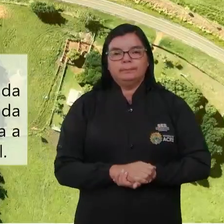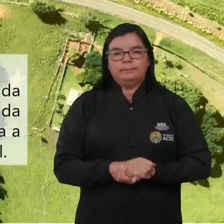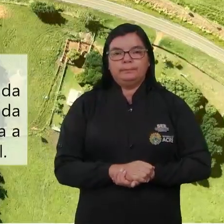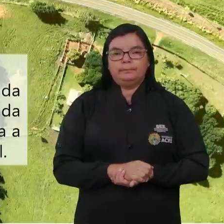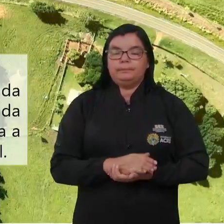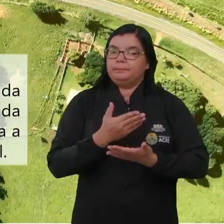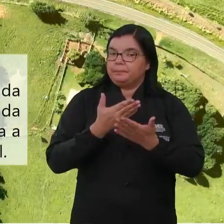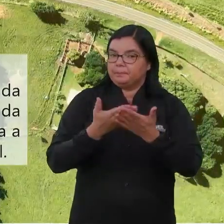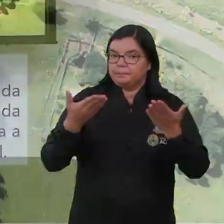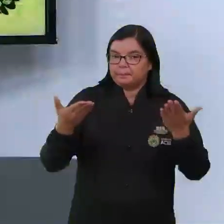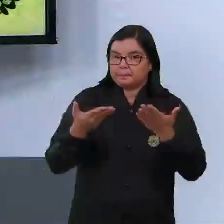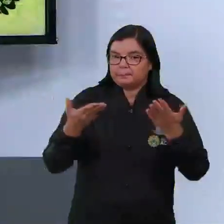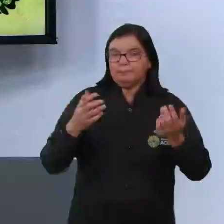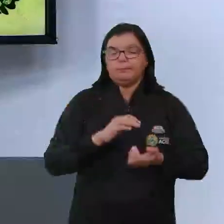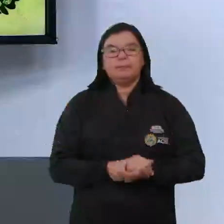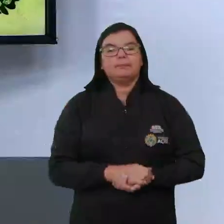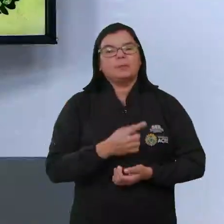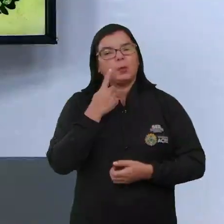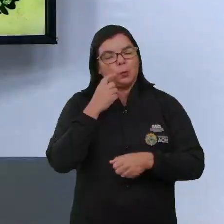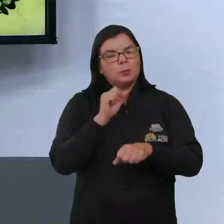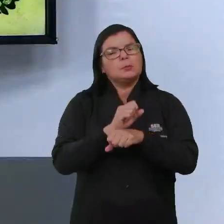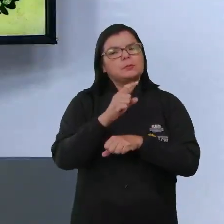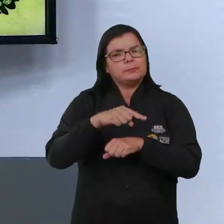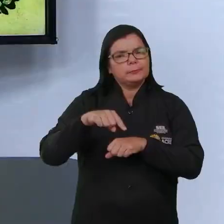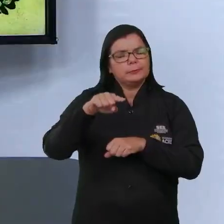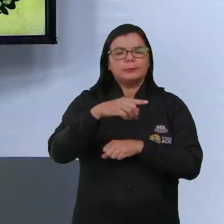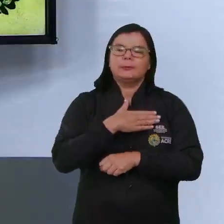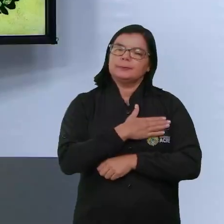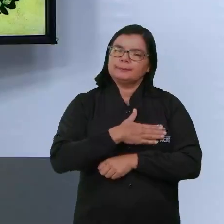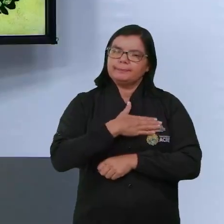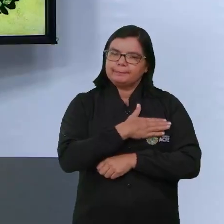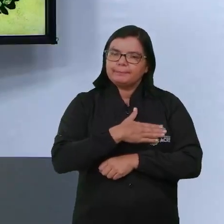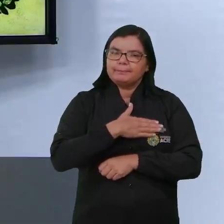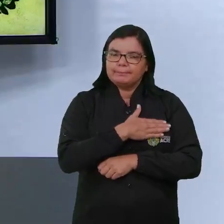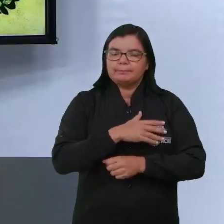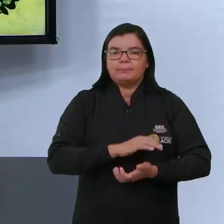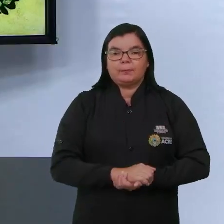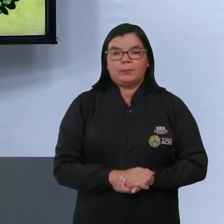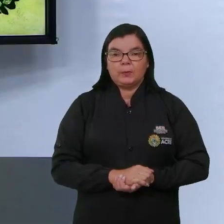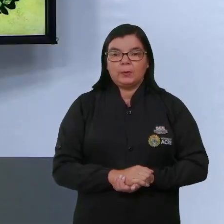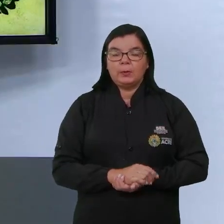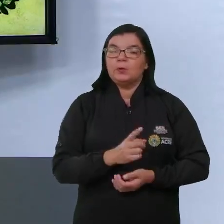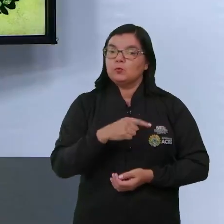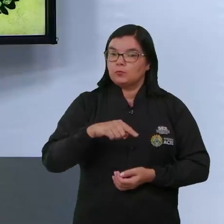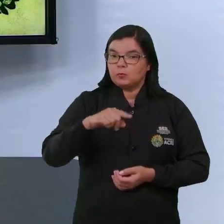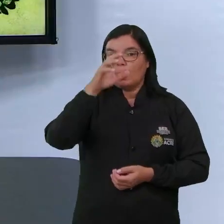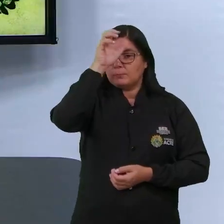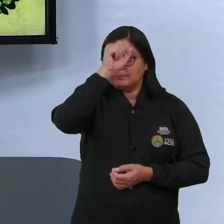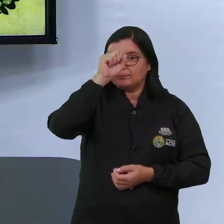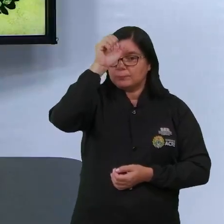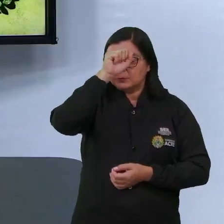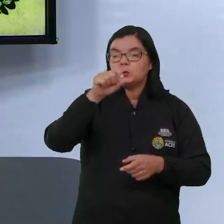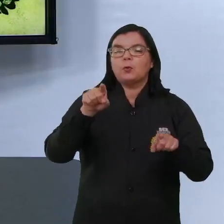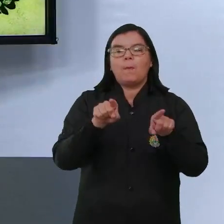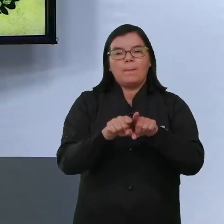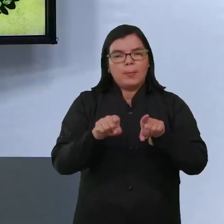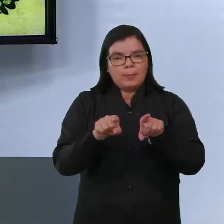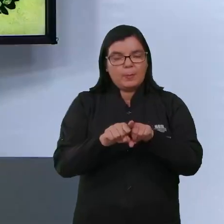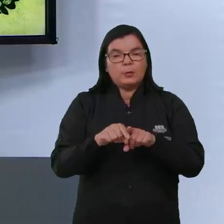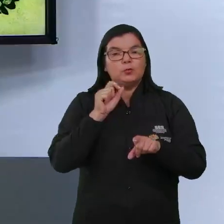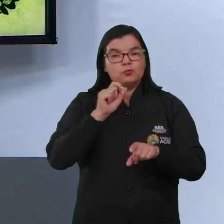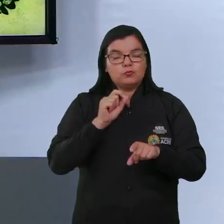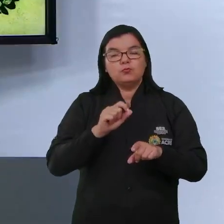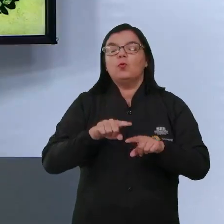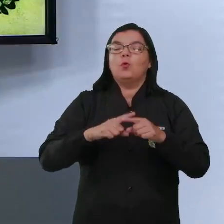Essa foi a nossa aula de hoje. Espero muito que vocês tenham gostado. Espero que vocês tenham aprendido um pouco mais sobre